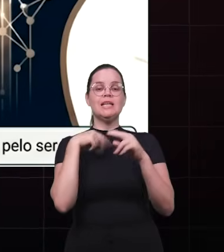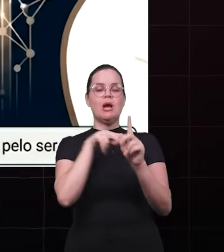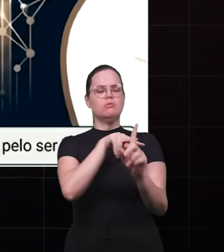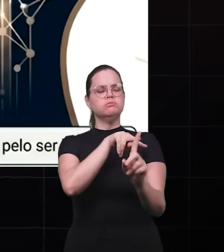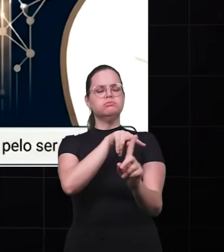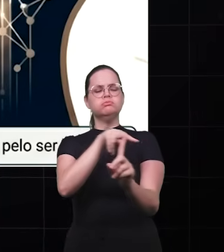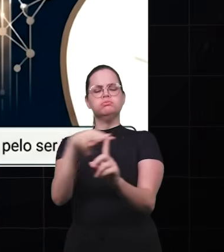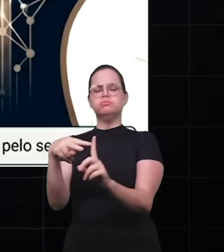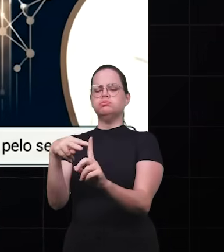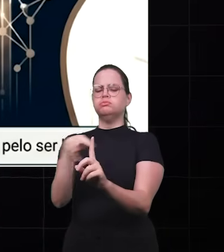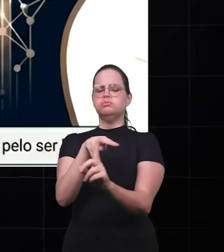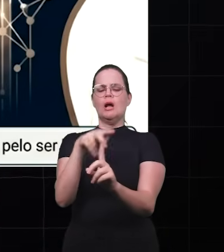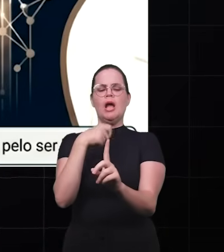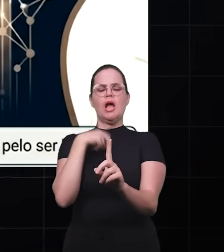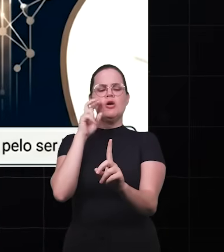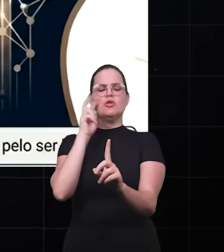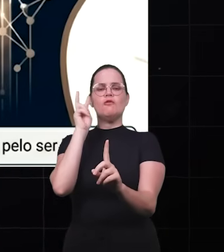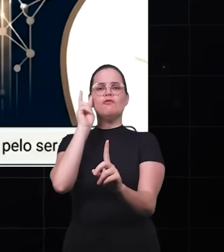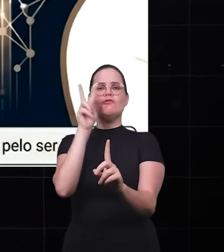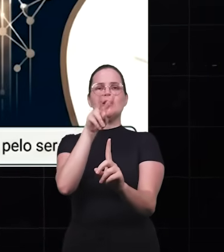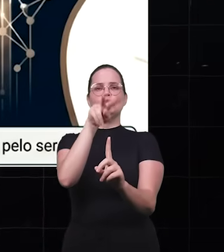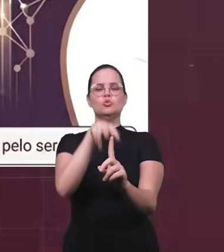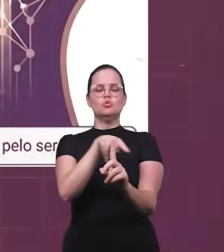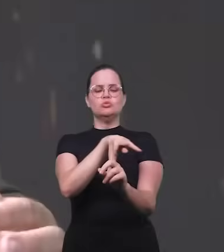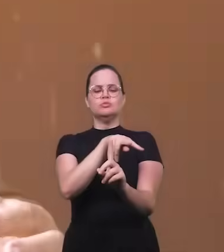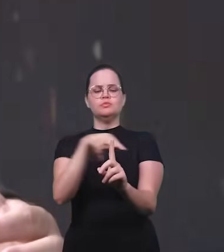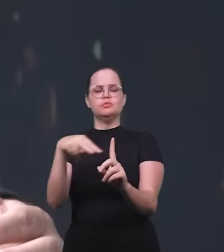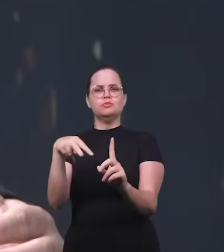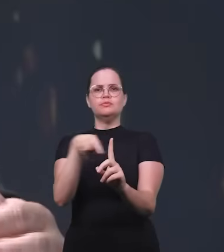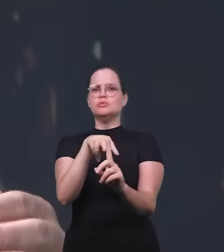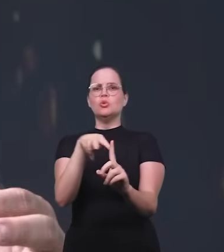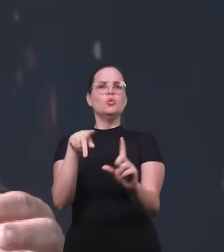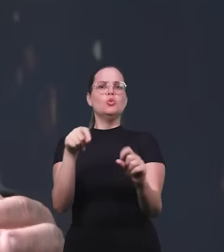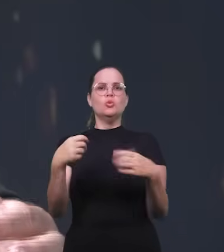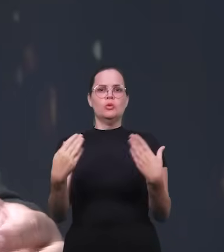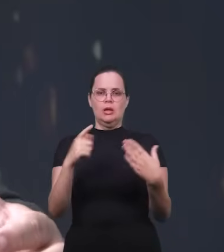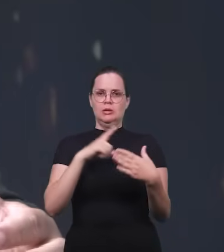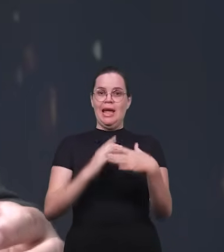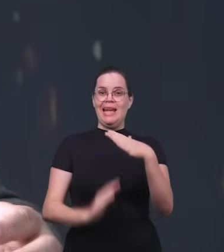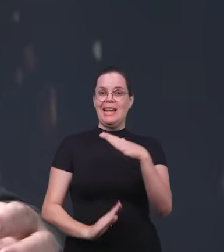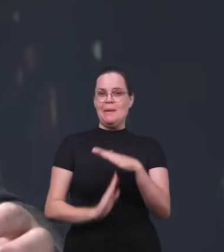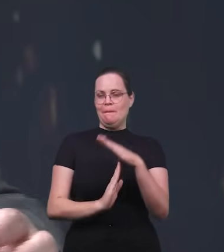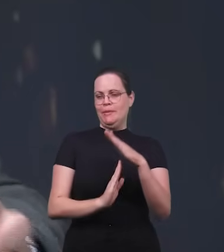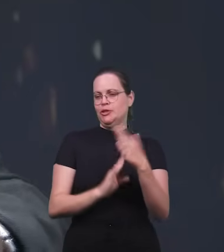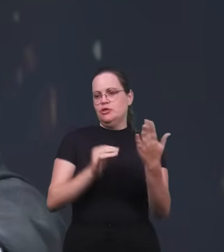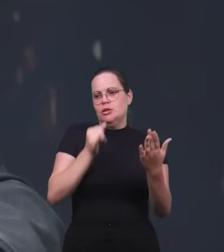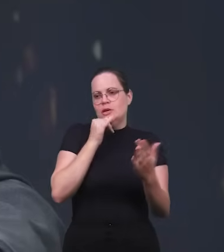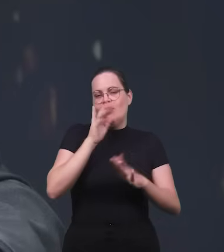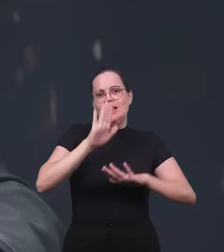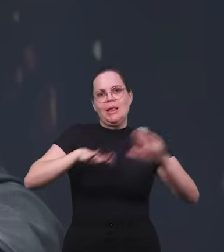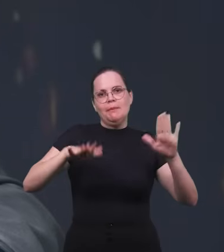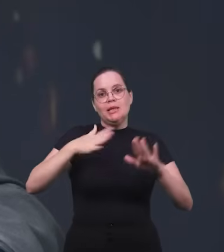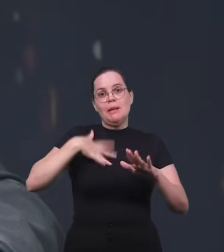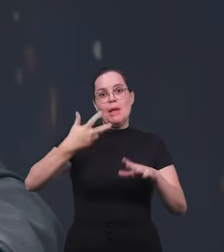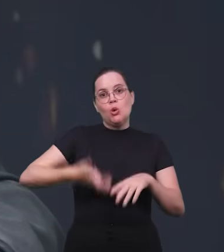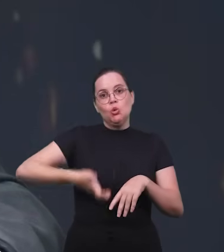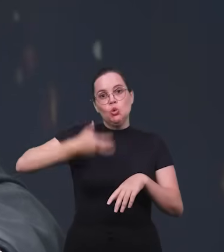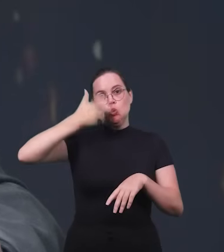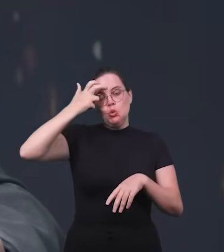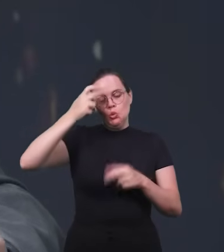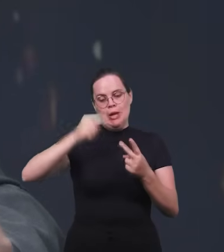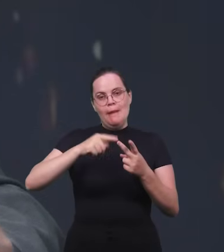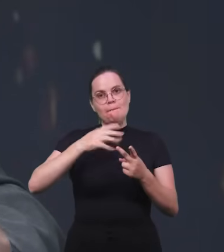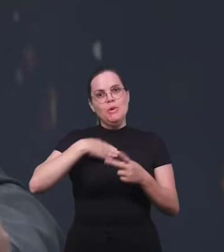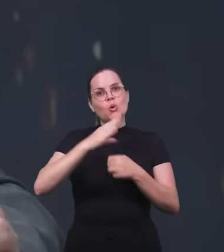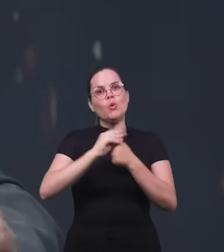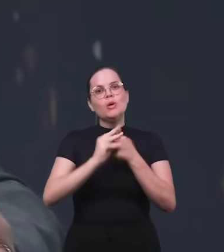que eu estou visualizando. Então há limitações culturais, há limitações de conhecimento. Então, por